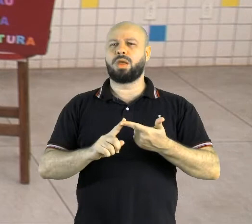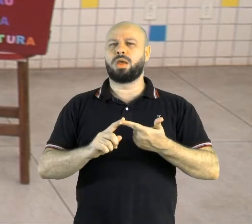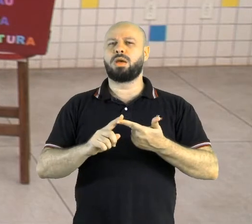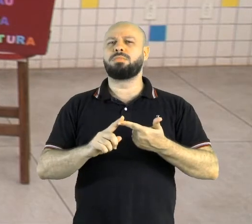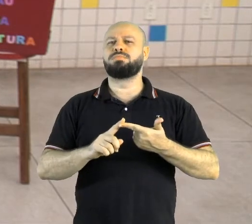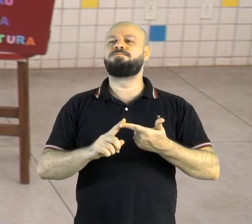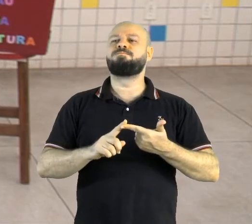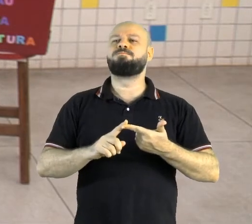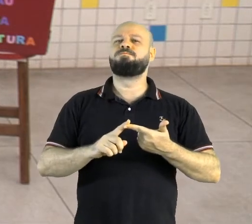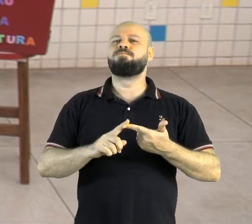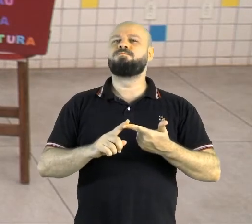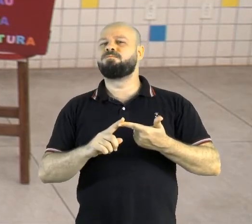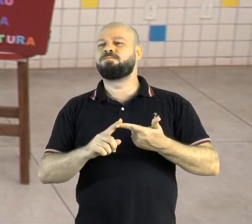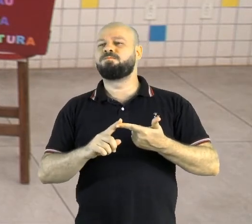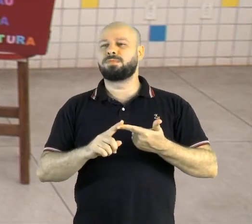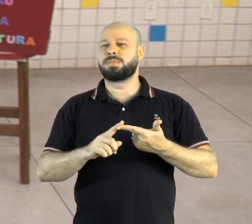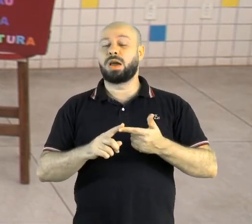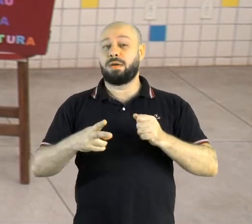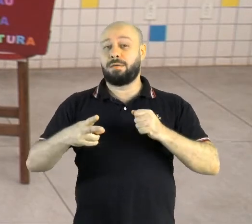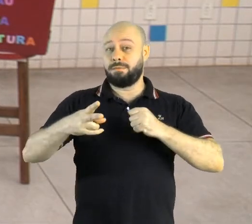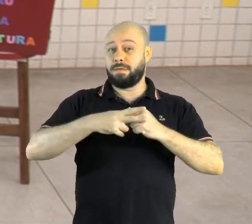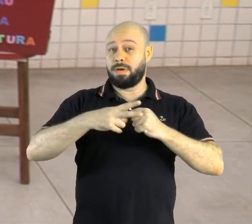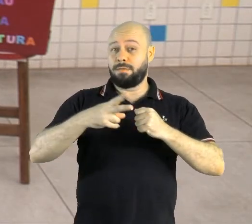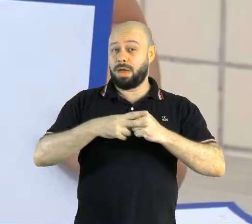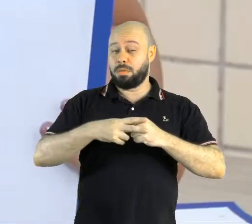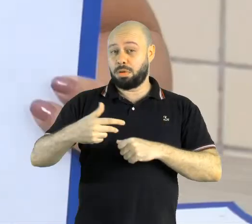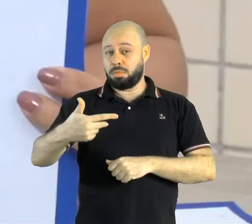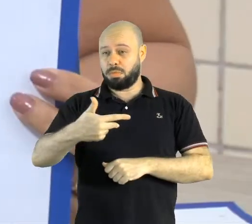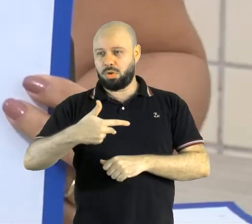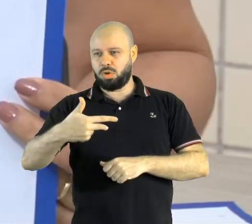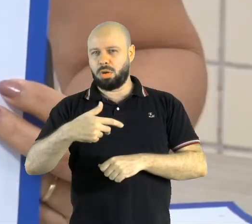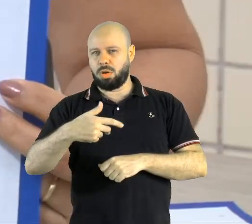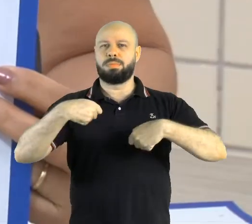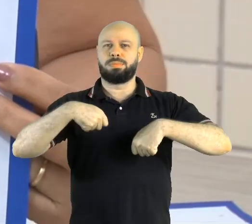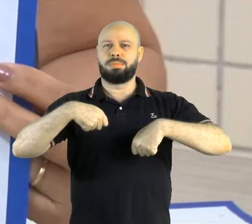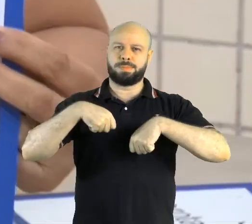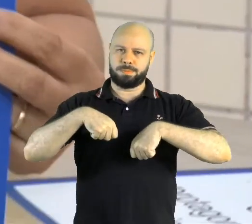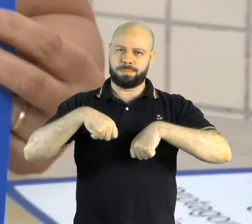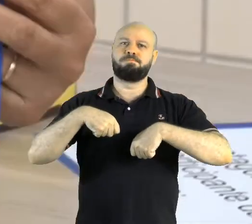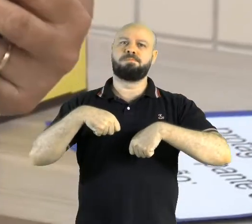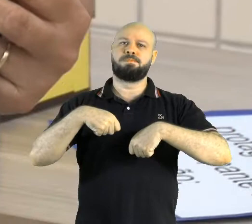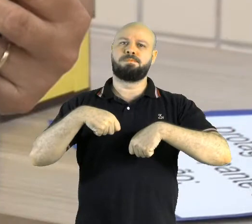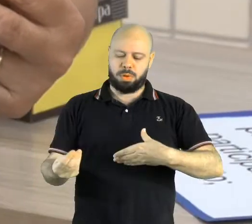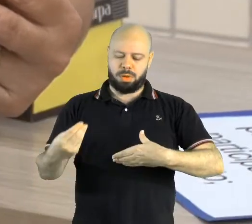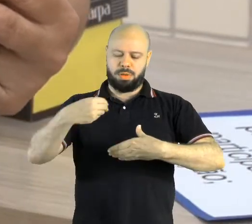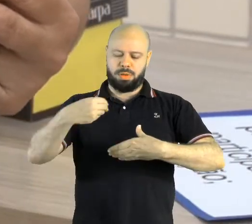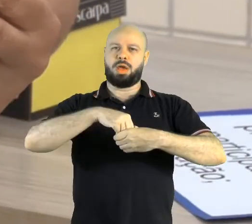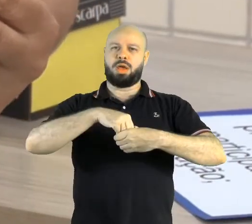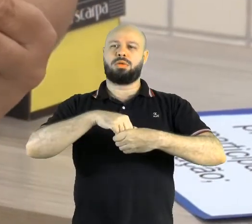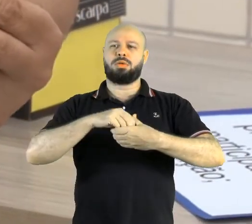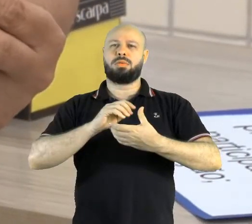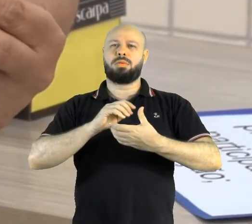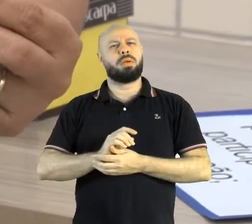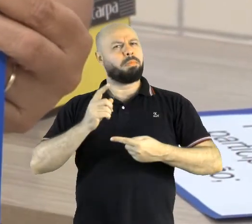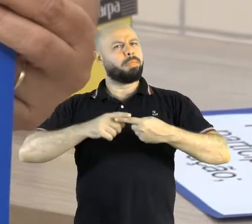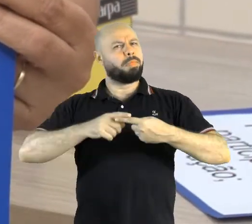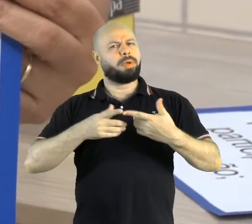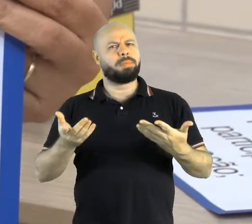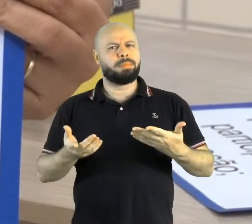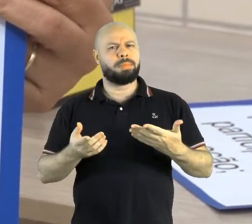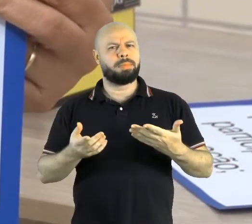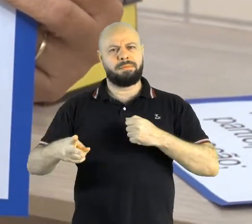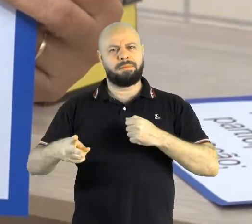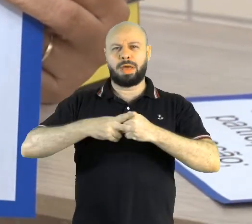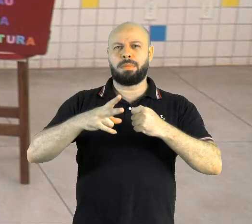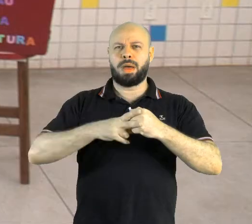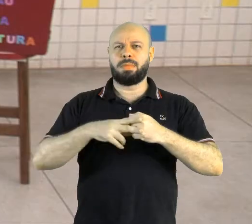texto. Então, sim, verbos e pronomes, eles precisam estar aqui. Por que eles precisam? Os verbos são